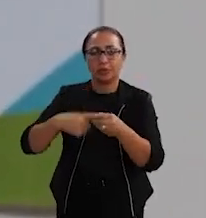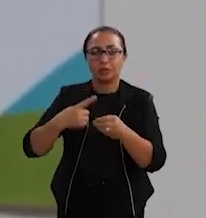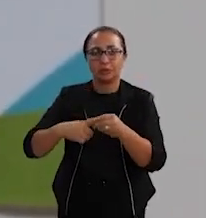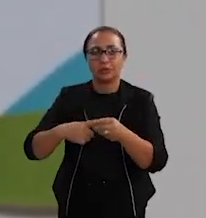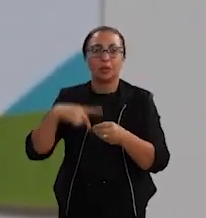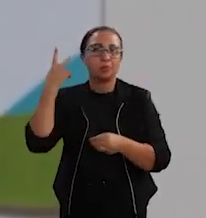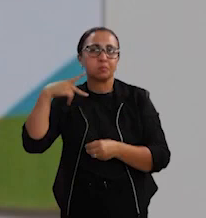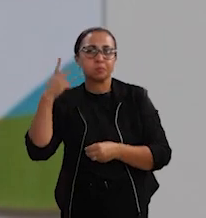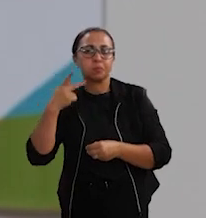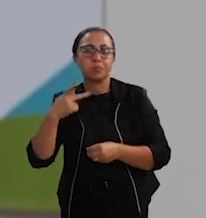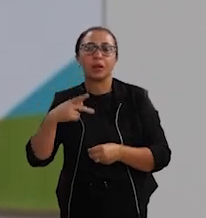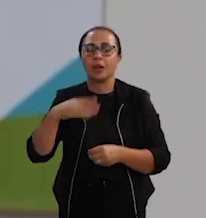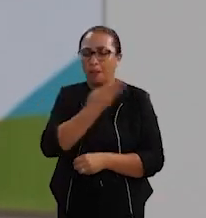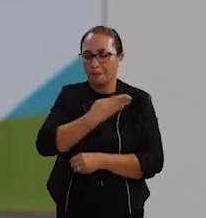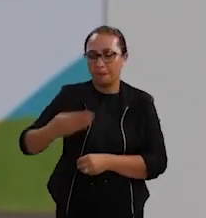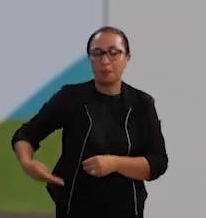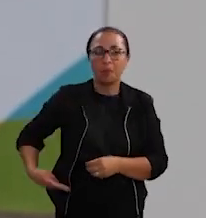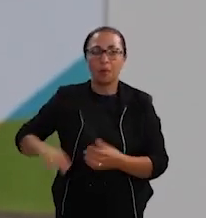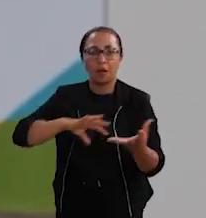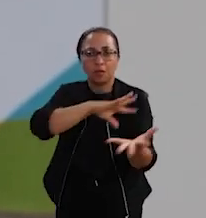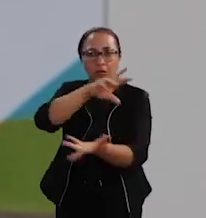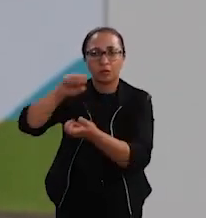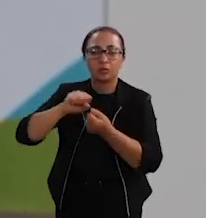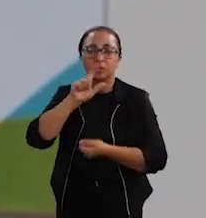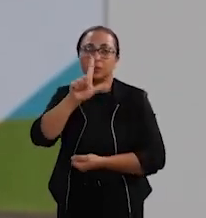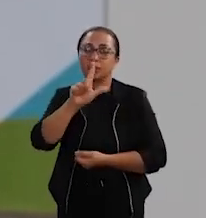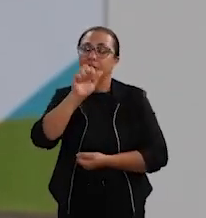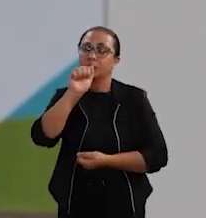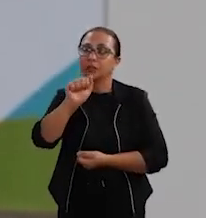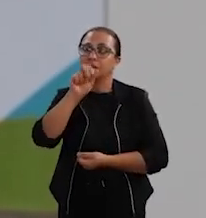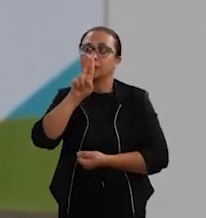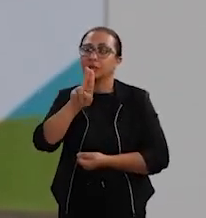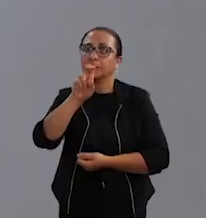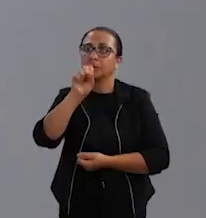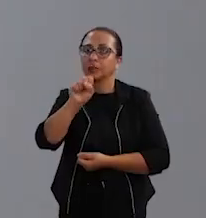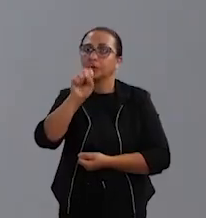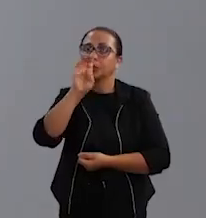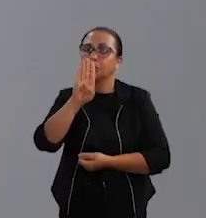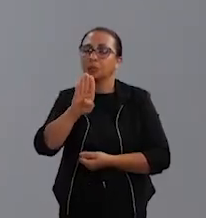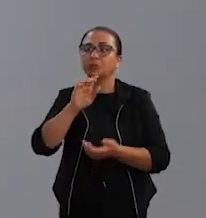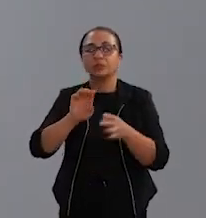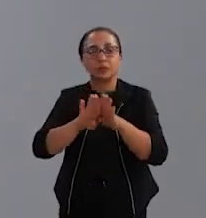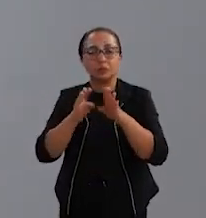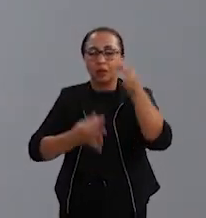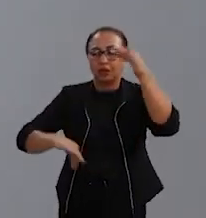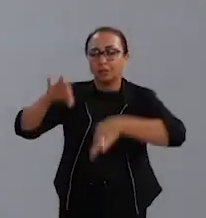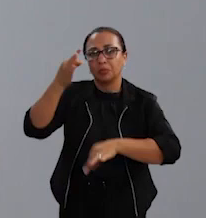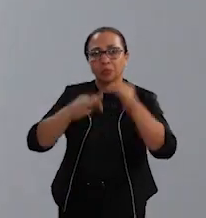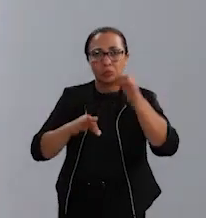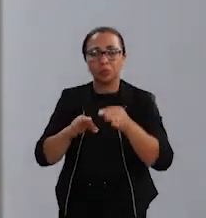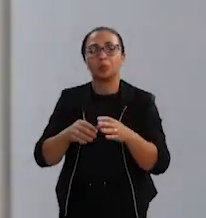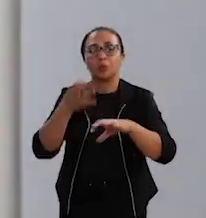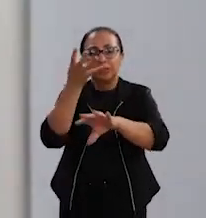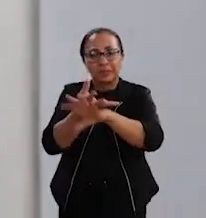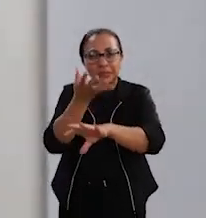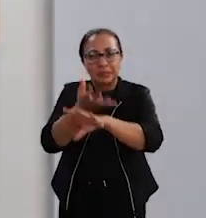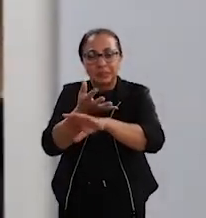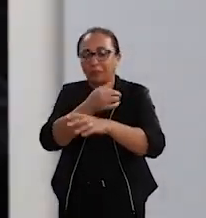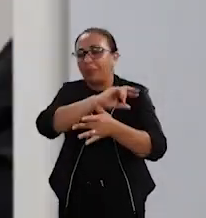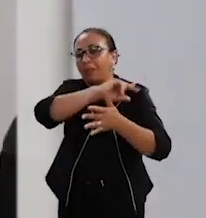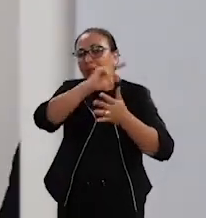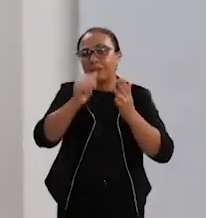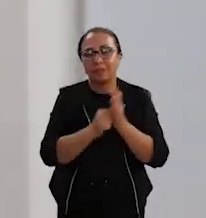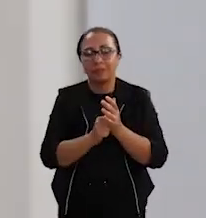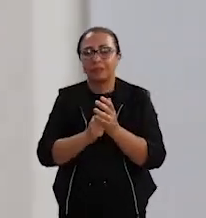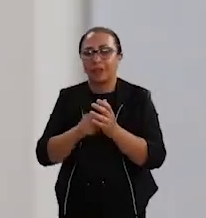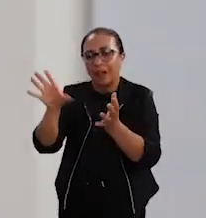Urbanos, Políticas Públicas e Sustentabilidade, LAURBS, aqui da Universidade Federal do Cariri. Tanto que é um laboratório interdisciplinar